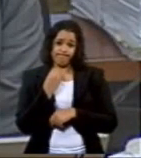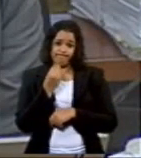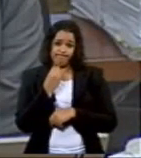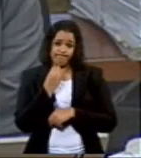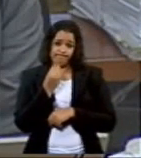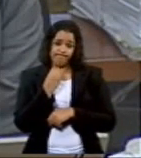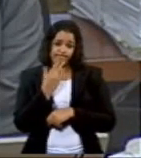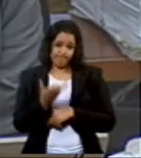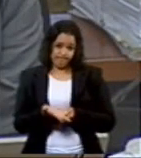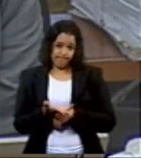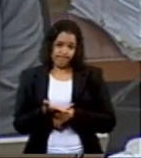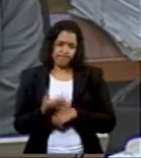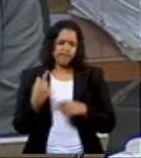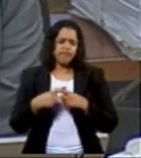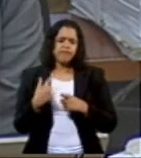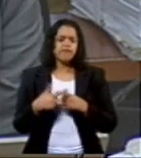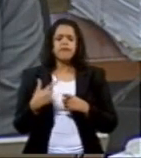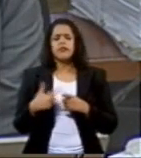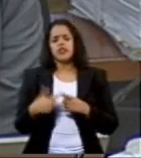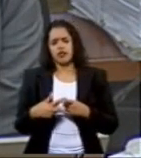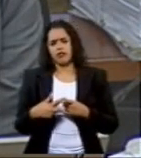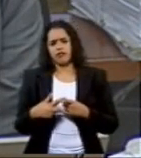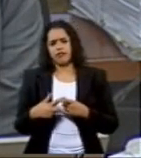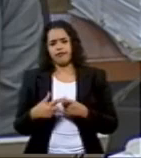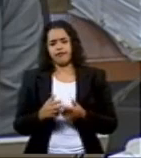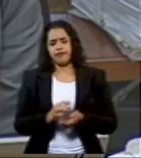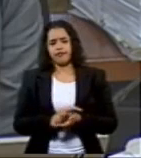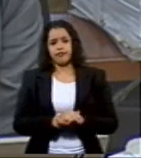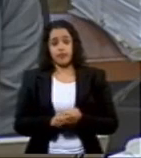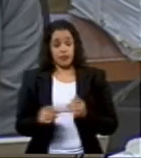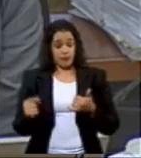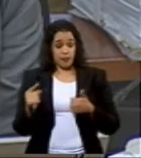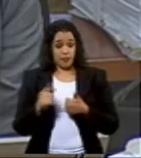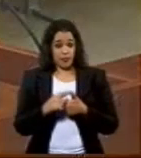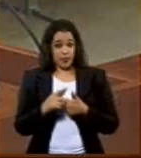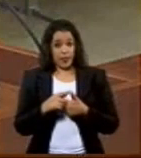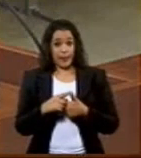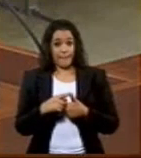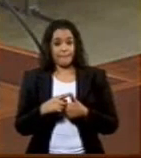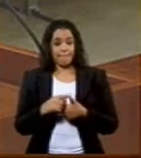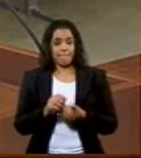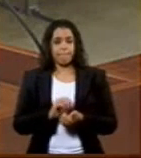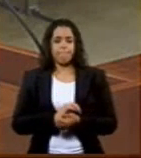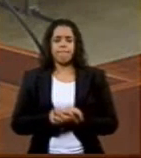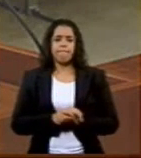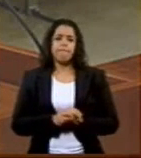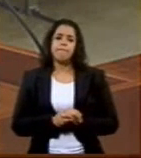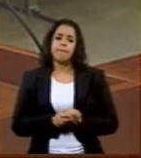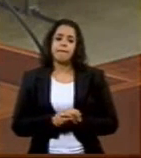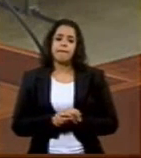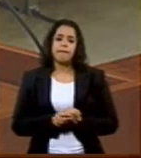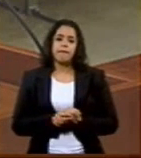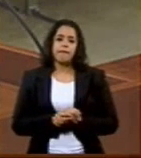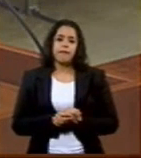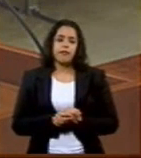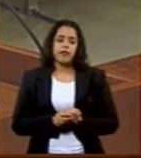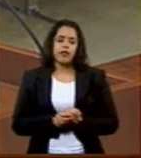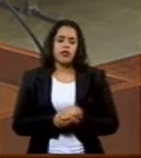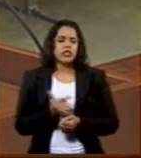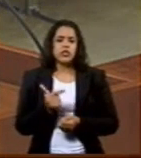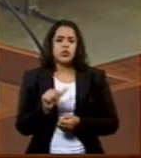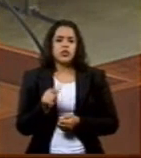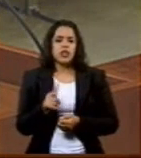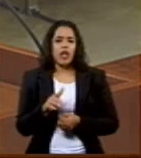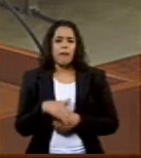bastante frágil. Por que frágil, Excelências? Em primeiro lugar, que não